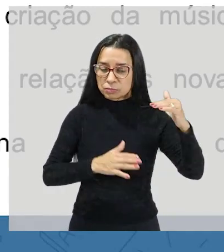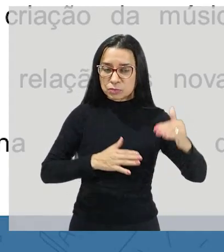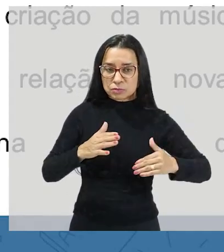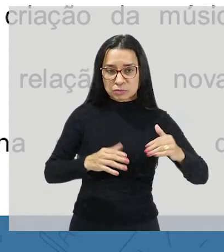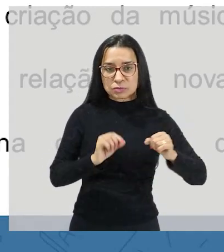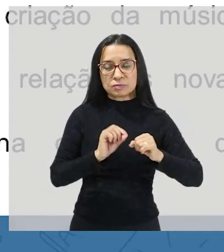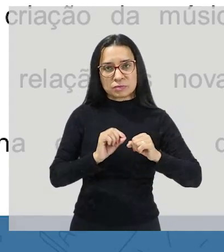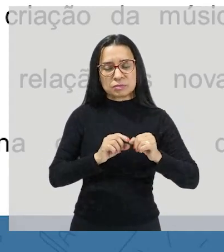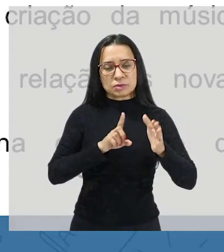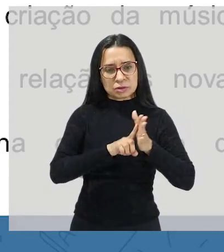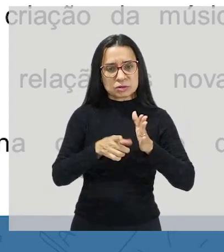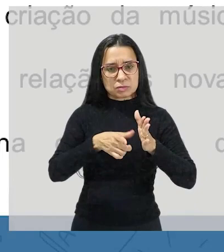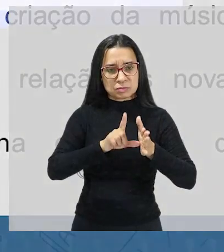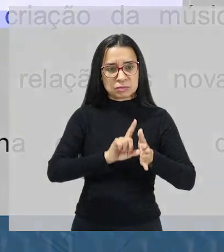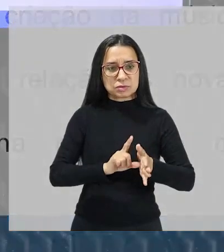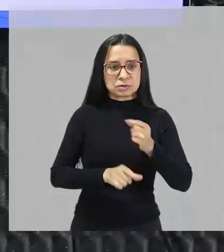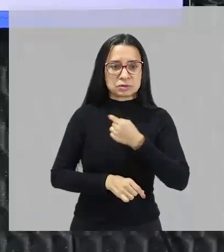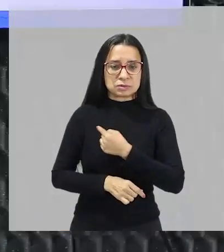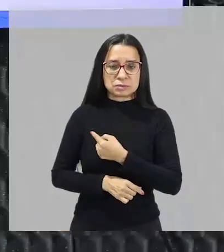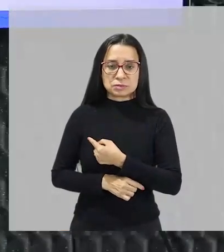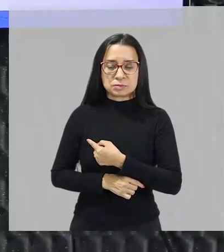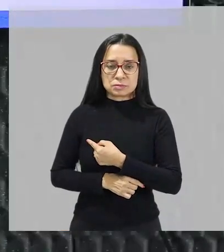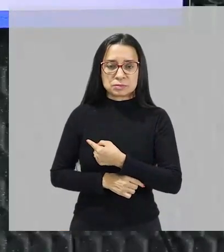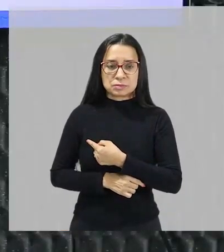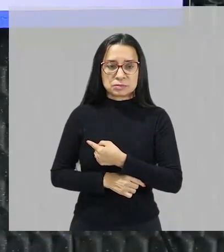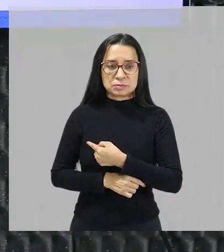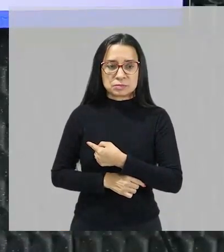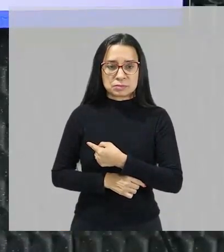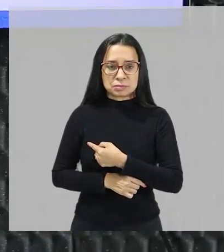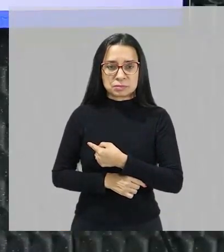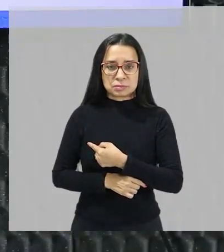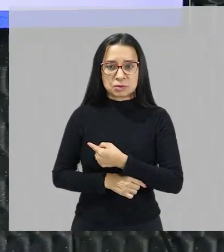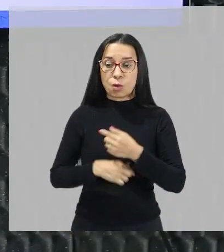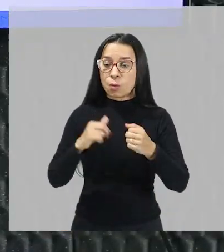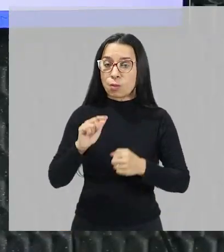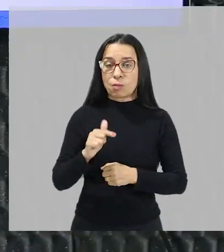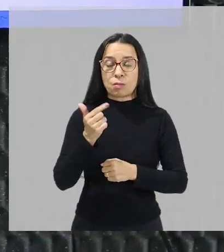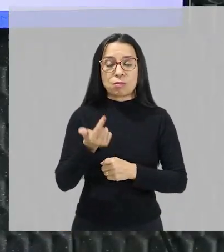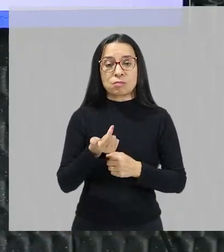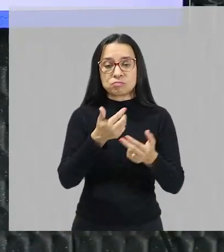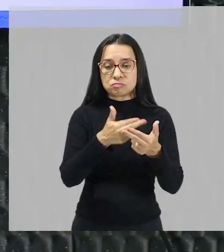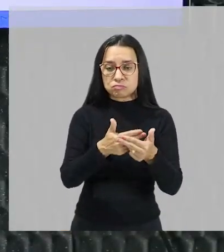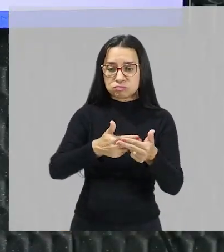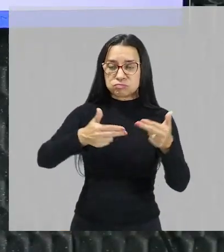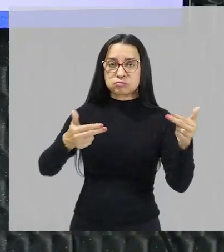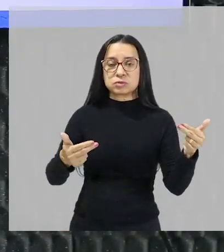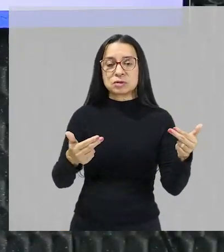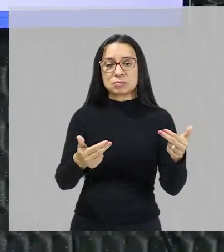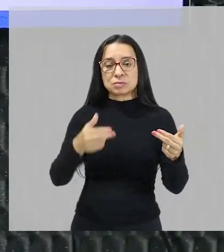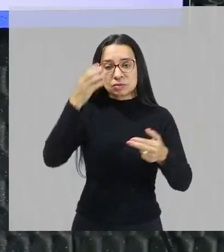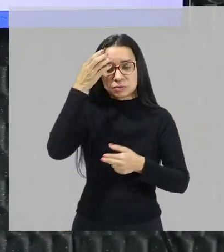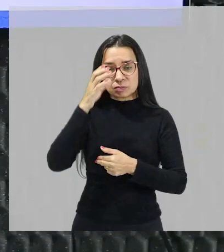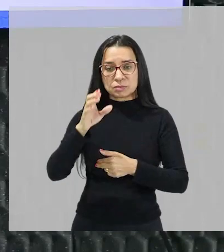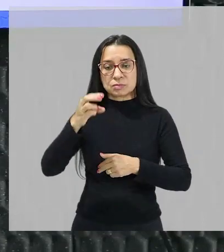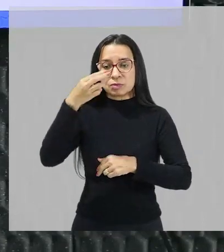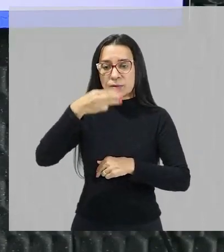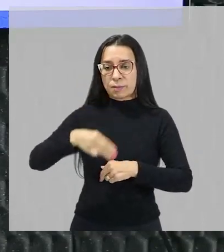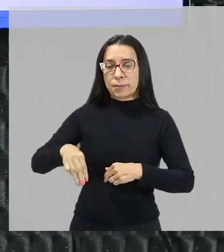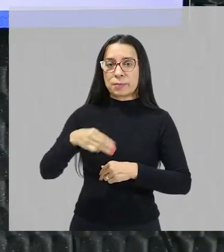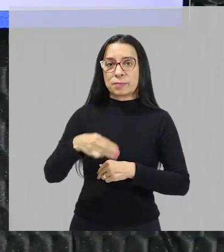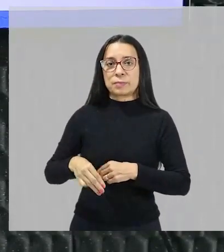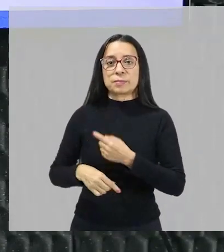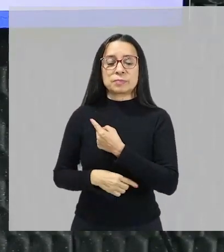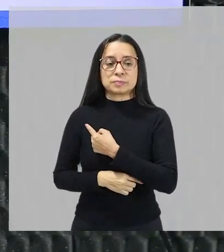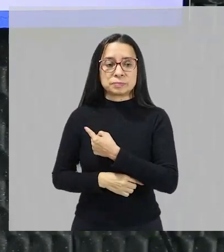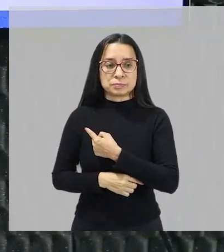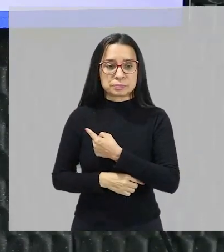crioula ainda há pouco, cacuriá e as tradicionais quadrilhas, então citar outros elementos, né, da cultura maranhense. O